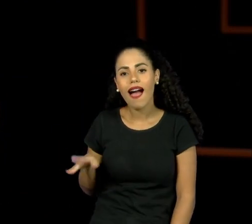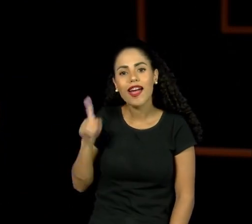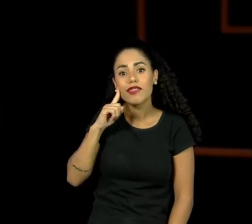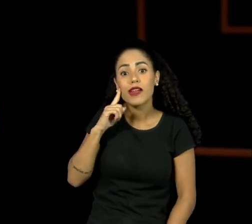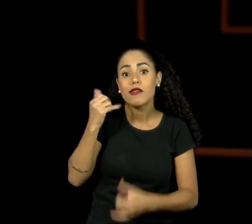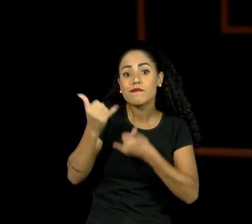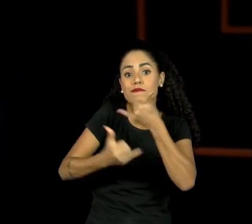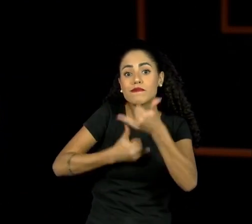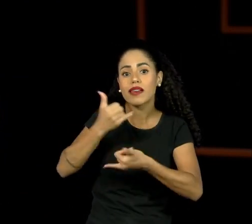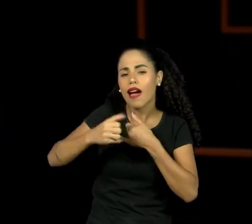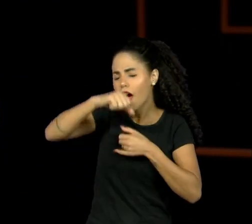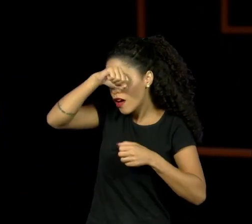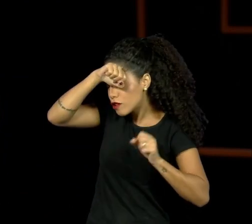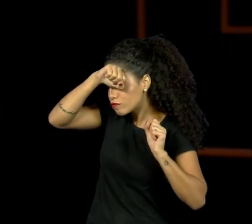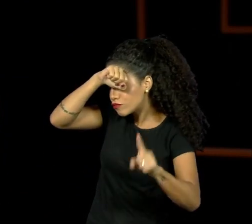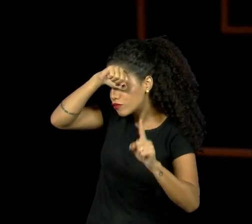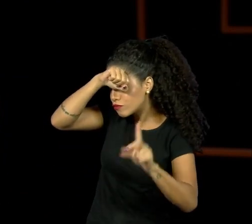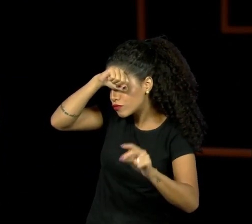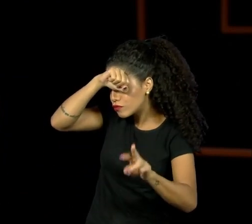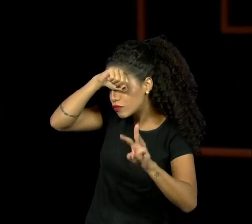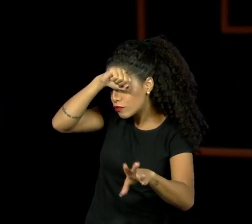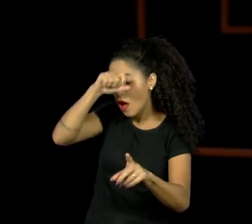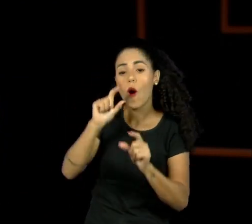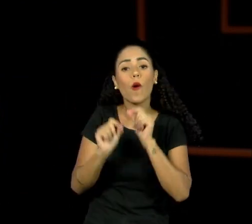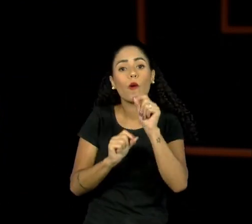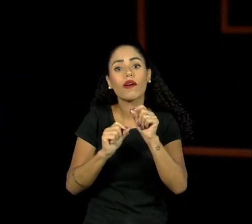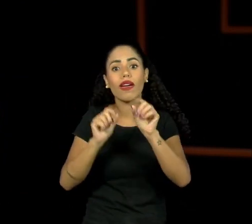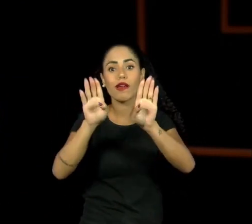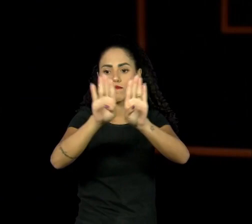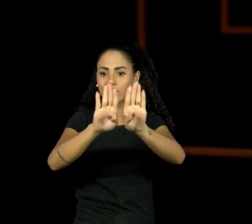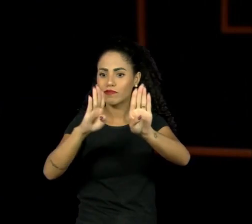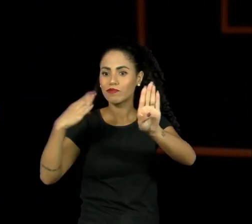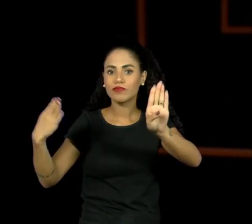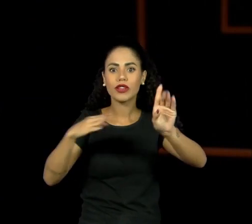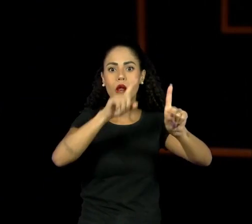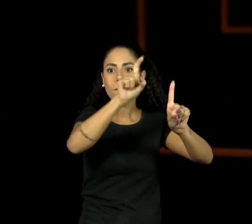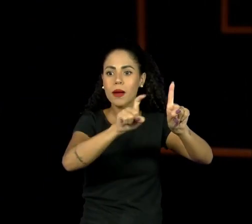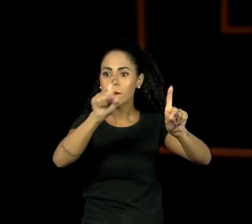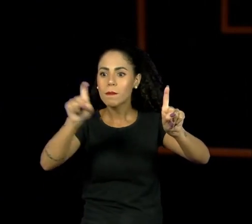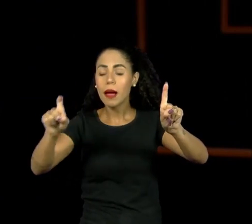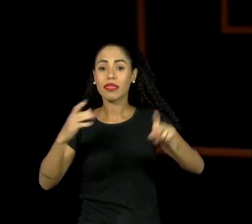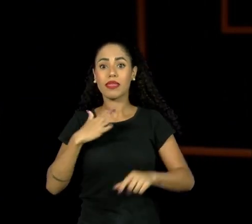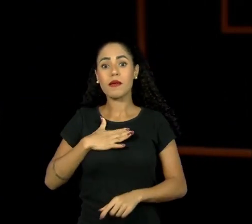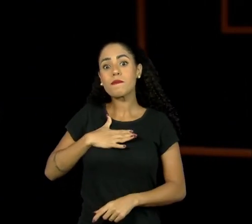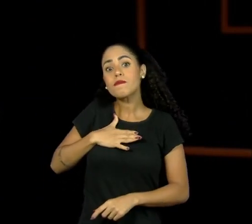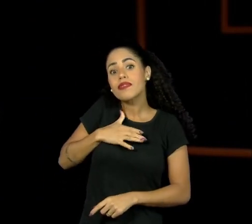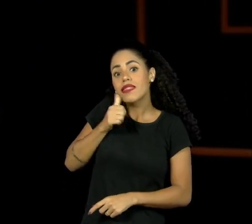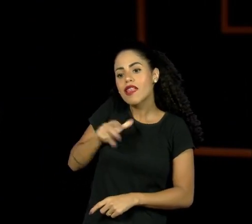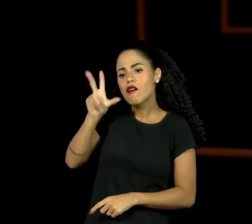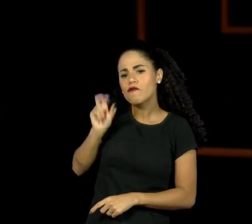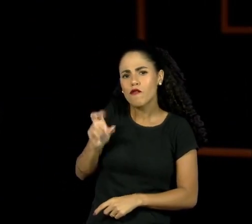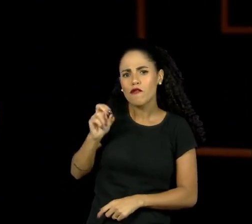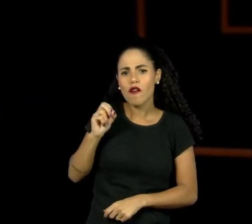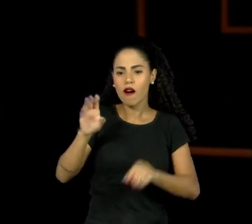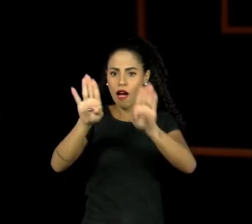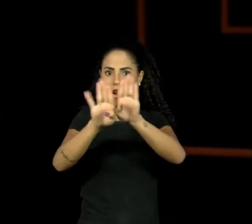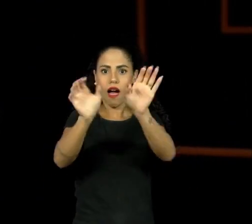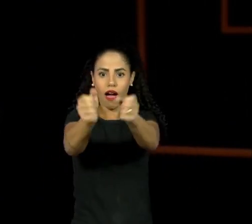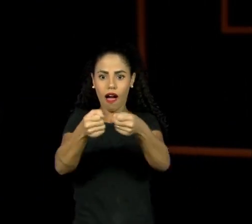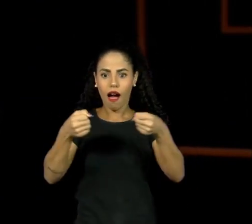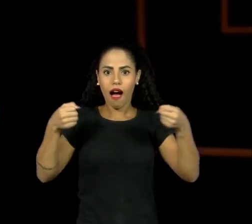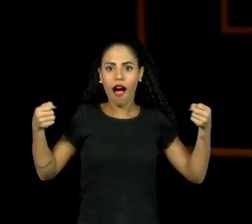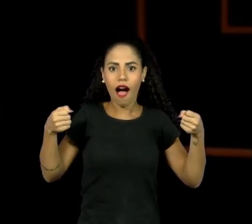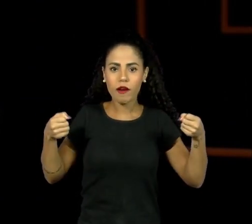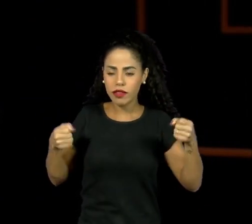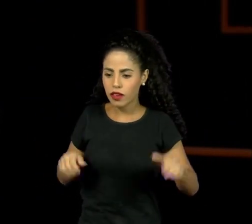minhas irmãs, achei de me esconder no armário da minha avó. Falei, aqui ninguém vai me encontrar. Entrei pelo armário, aqueles armários antigos, sabe? De aquela madeira